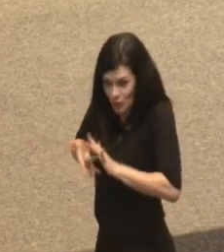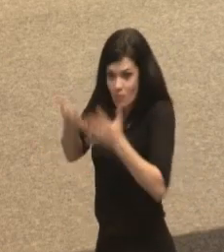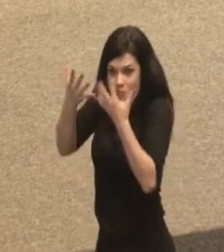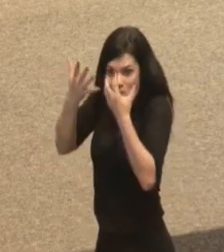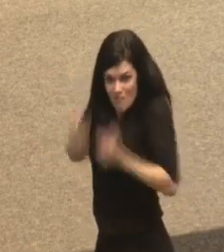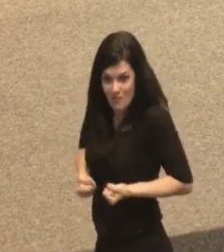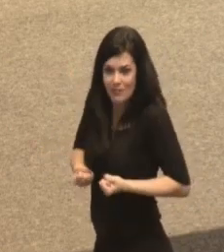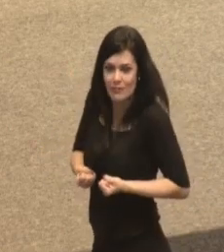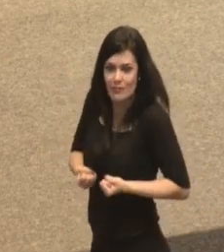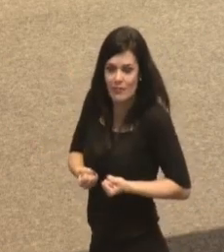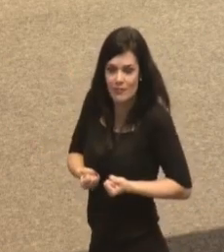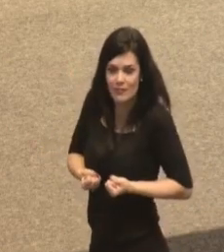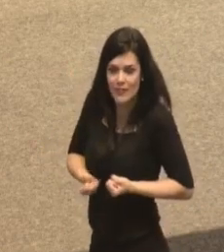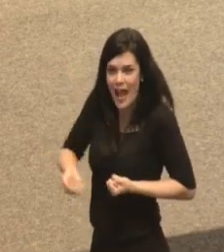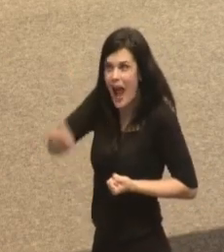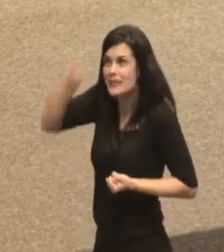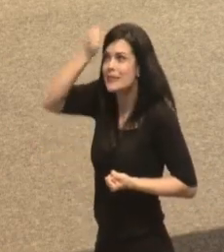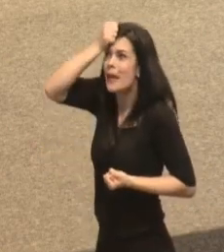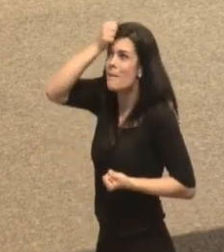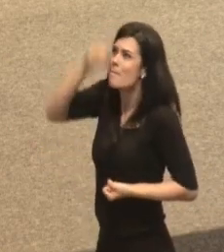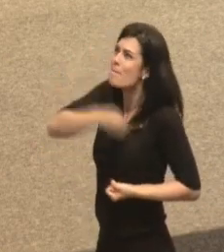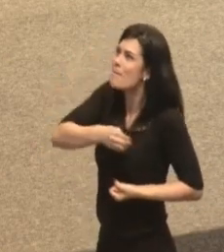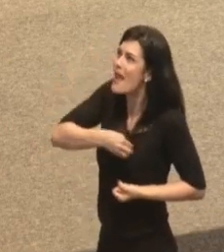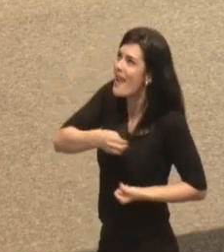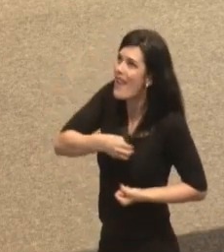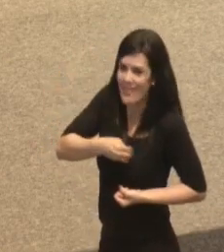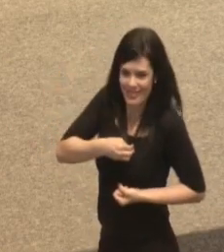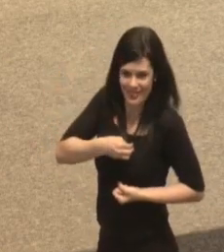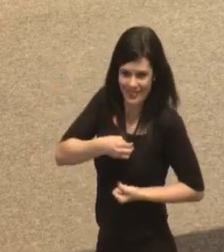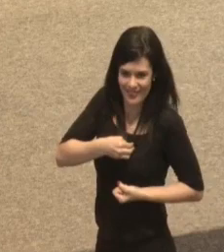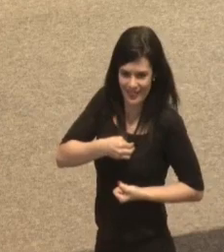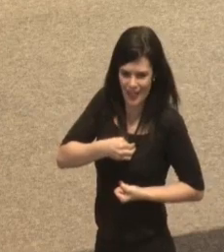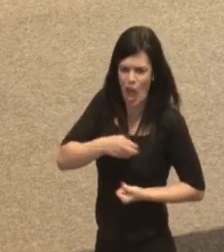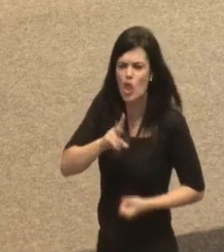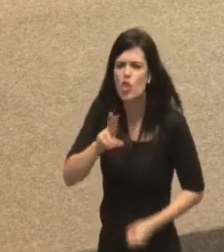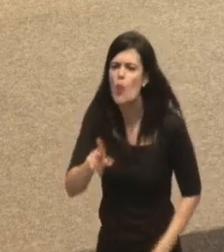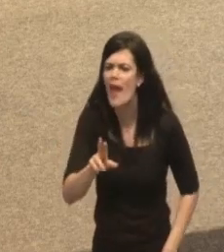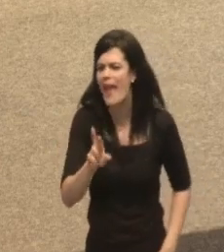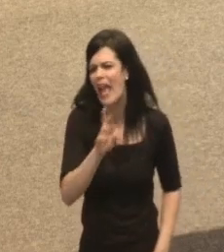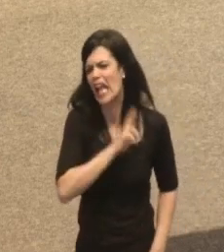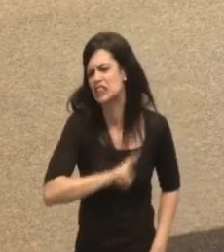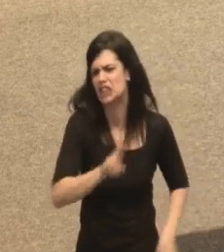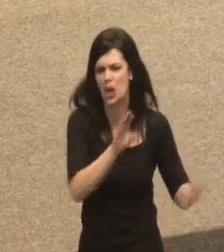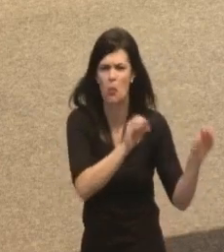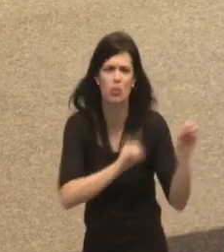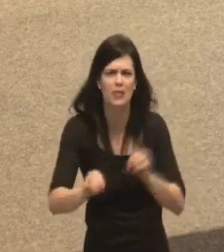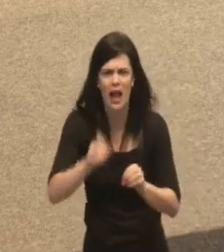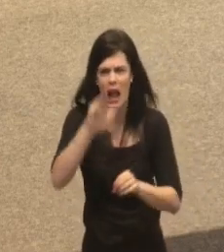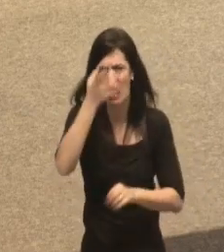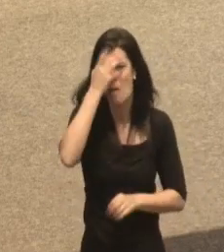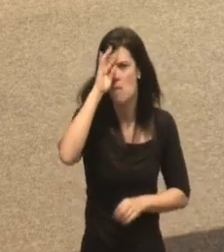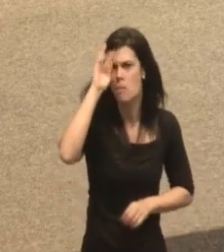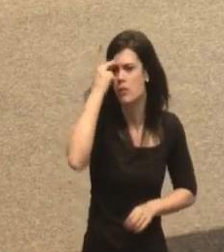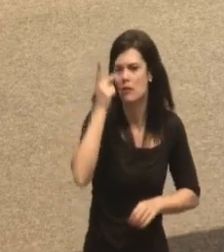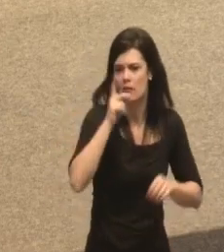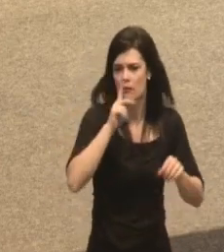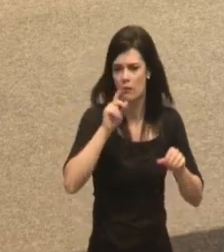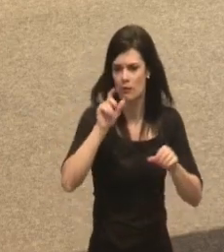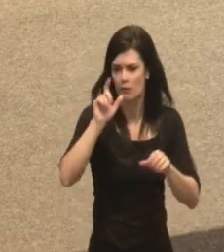se converter, ser cristão, não é uma mudança de religião, ou de ideologia, ou de pensamento.